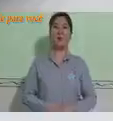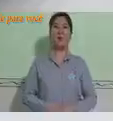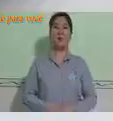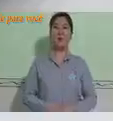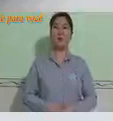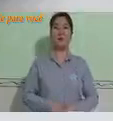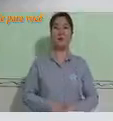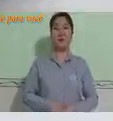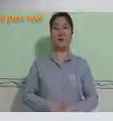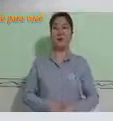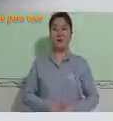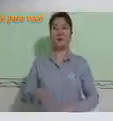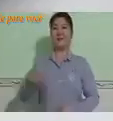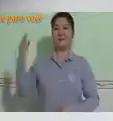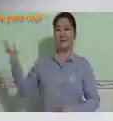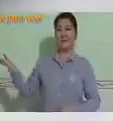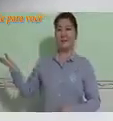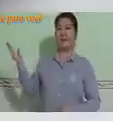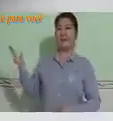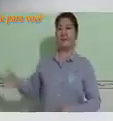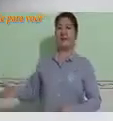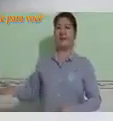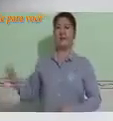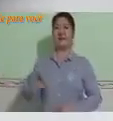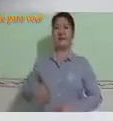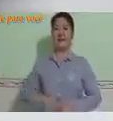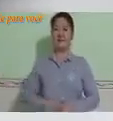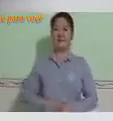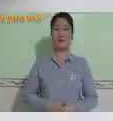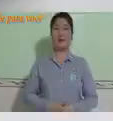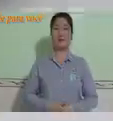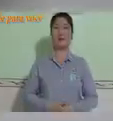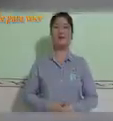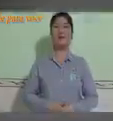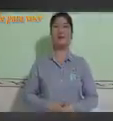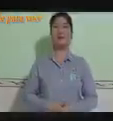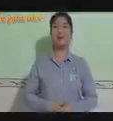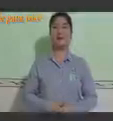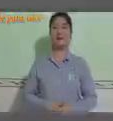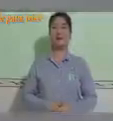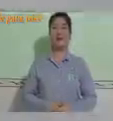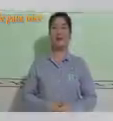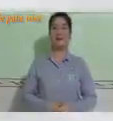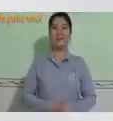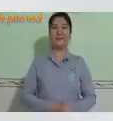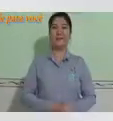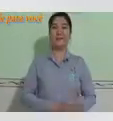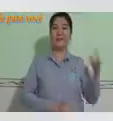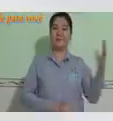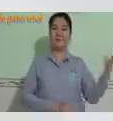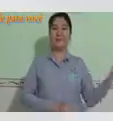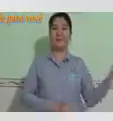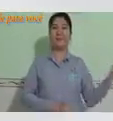A síndrome da fadiga crônica é uma doença caracterizada pelo cansaço excessivo e persistente, presente na maior parte